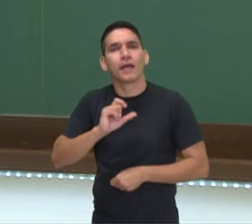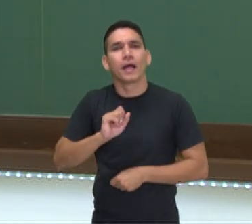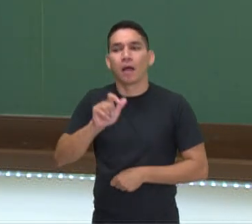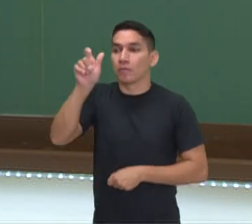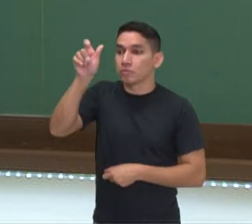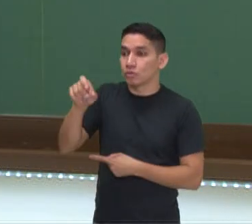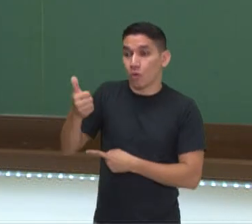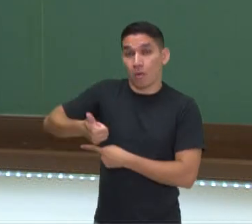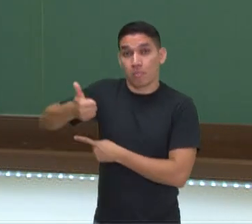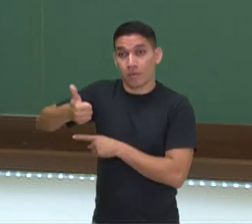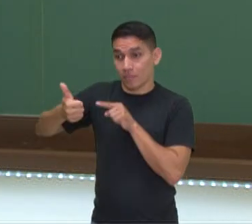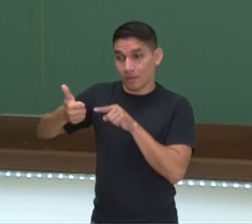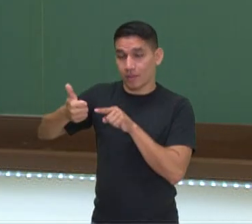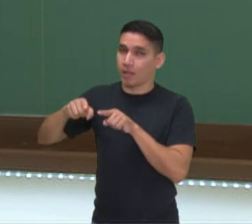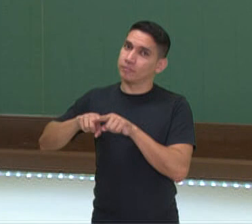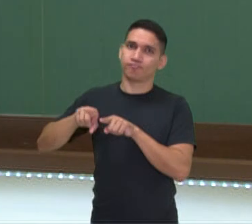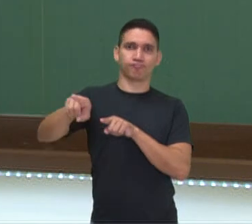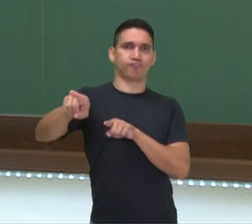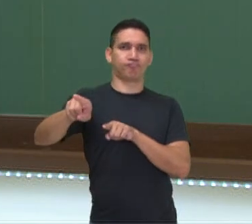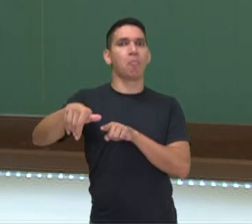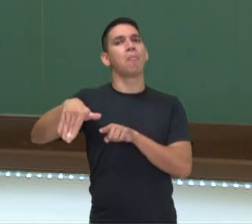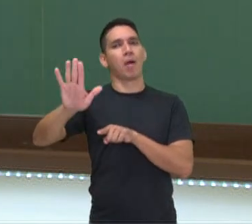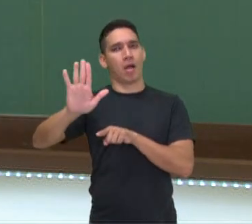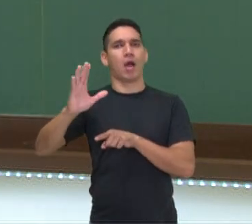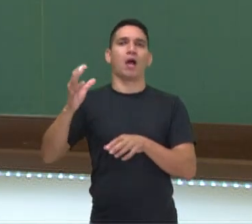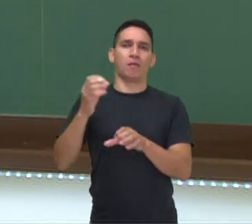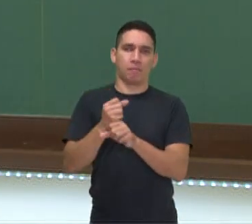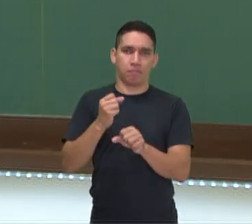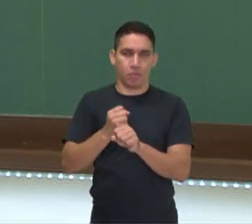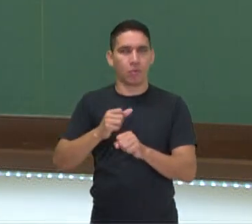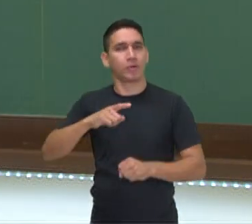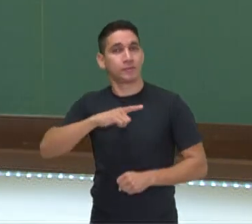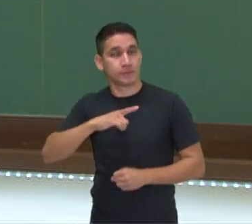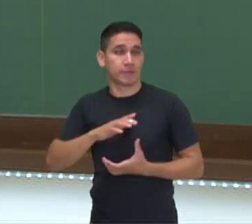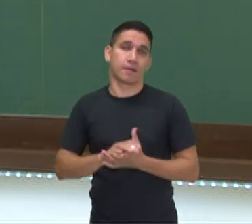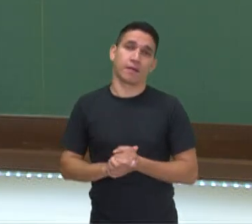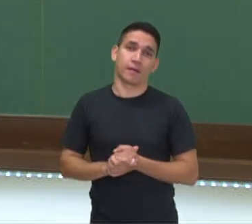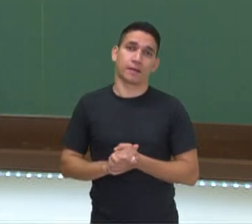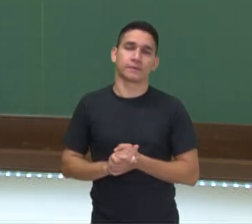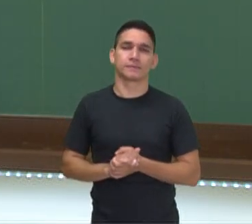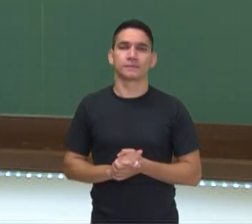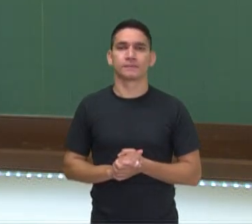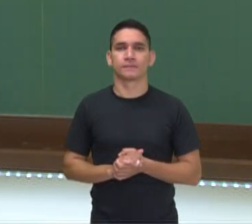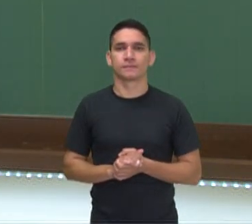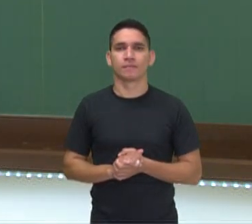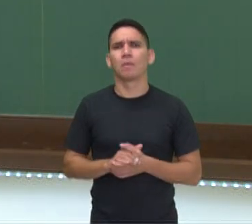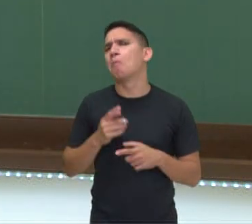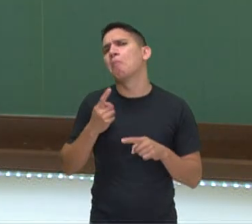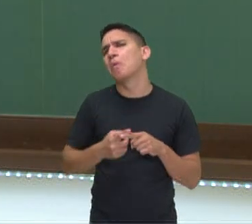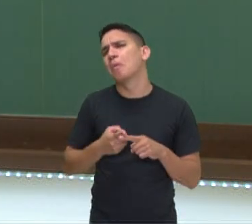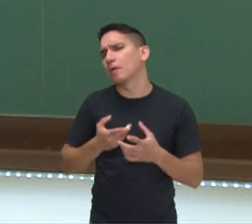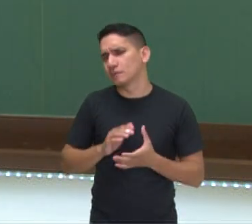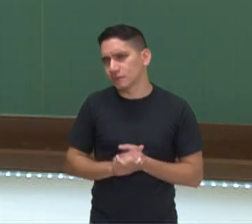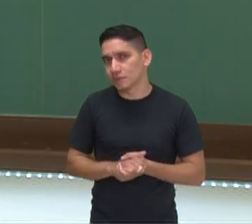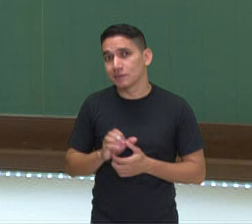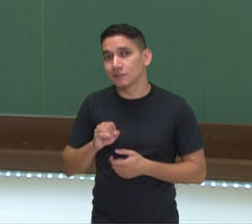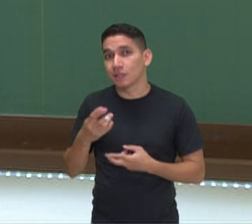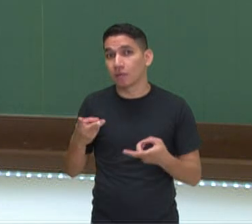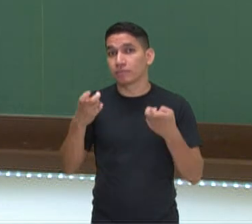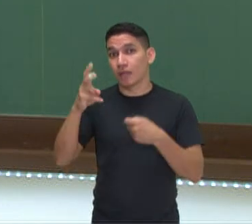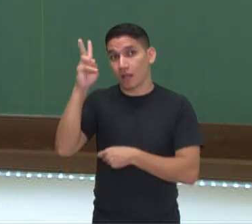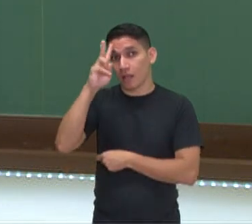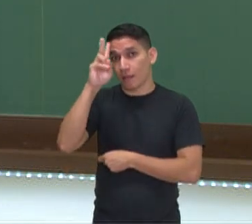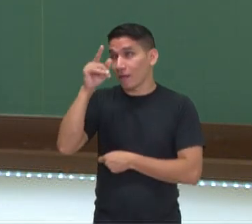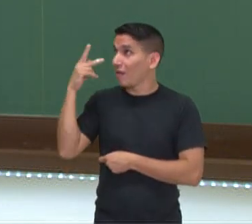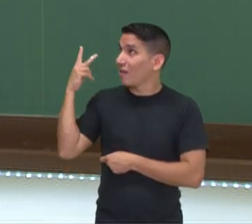jogador 1, ele está na frente. Ele tem uma pontuação mais alta. Por quê? Se a gente lembrar